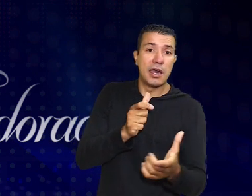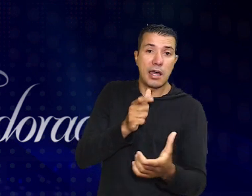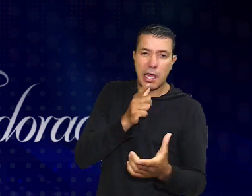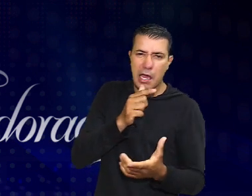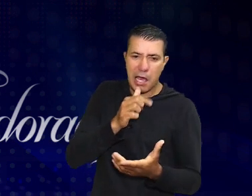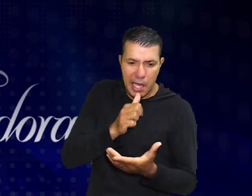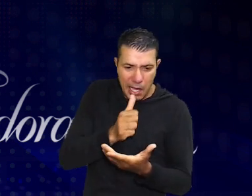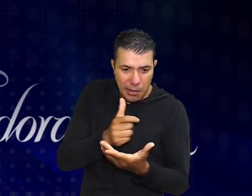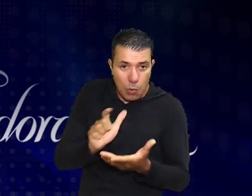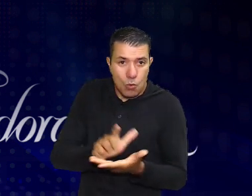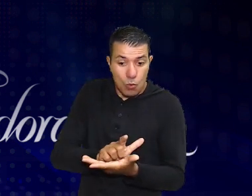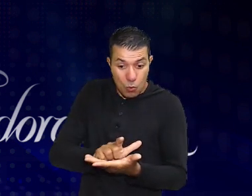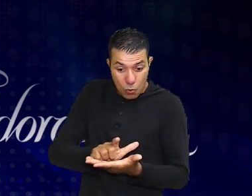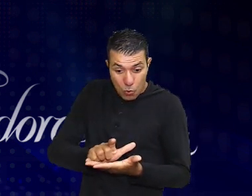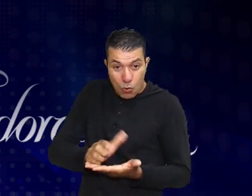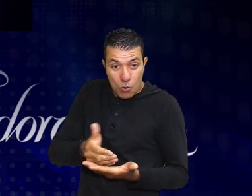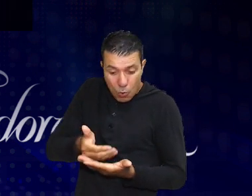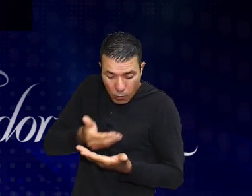pra